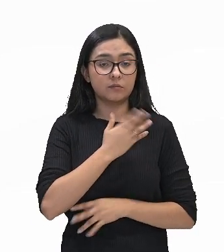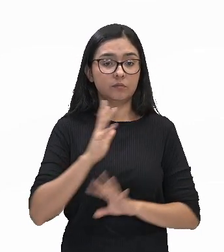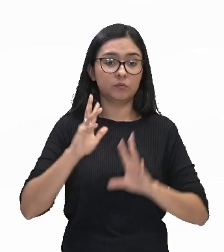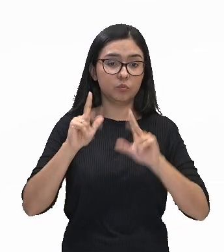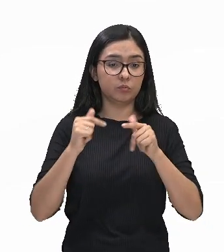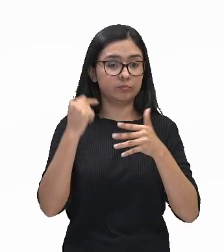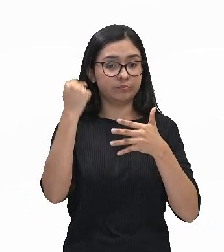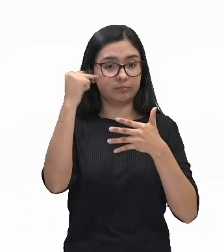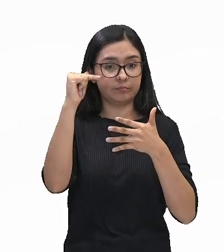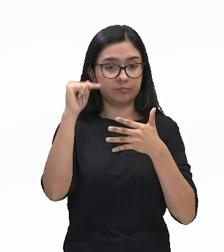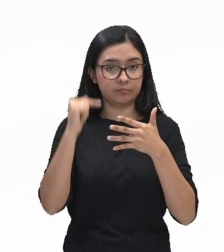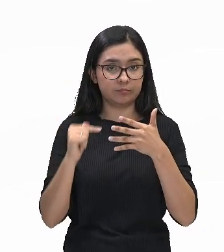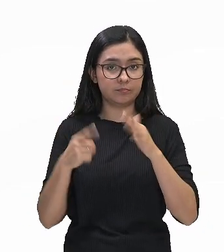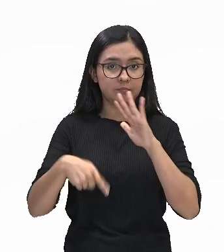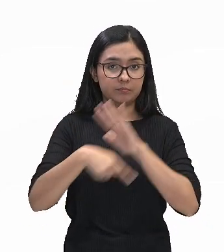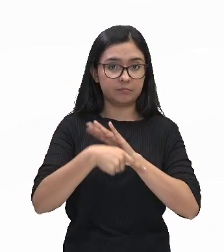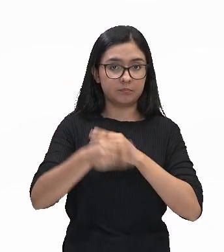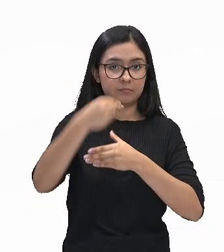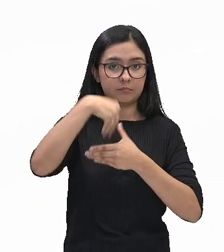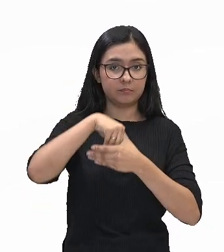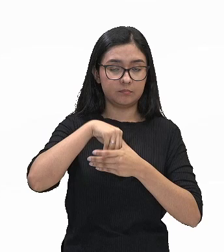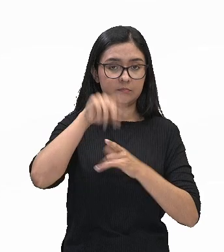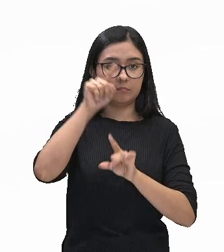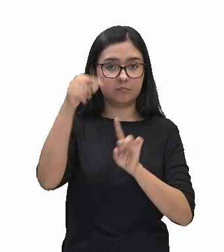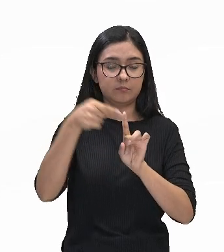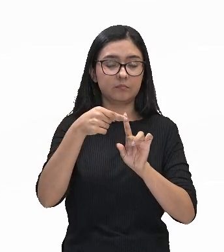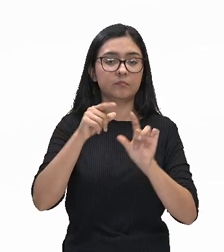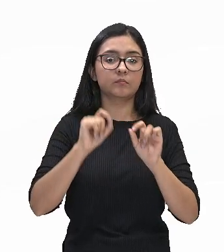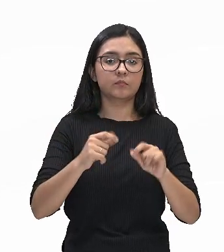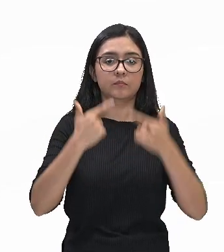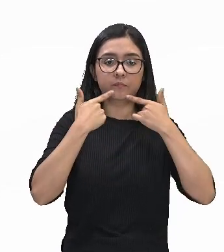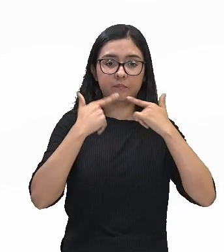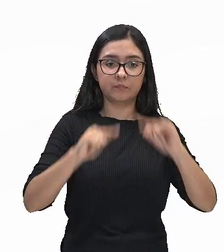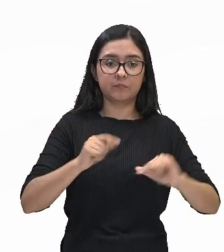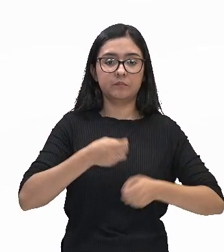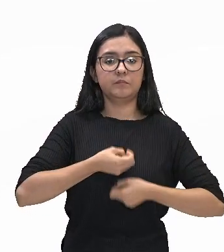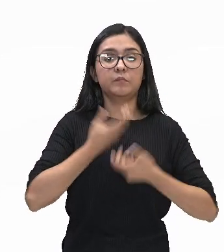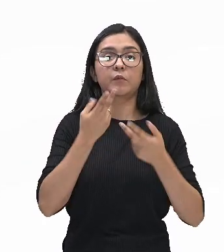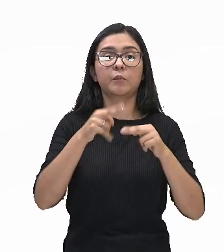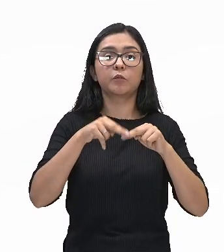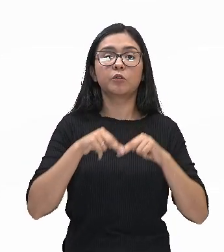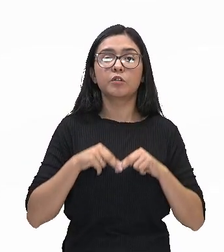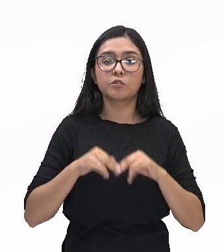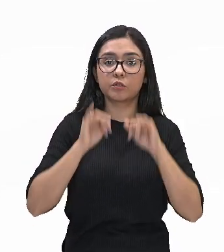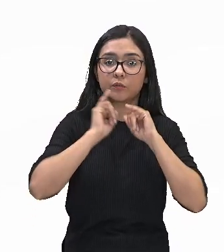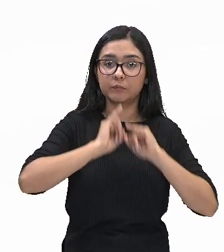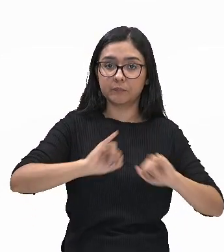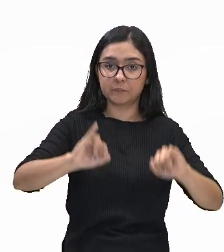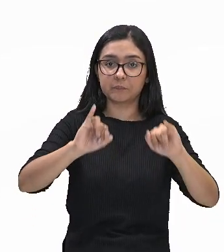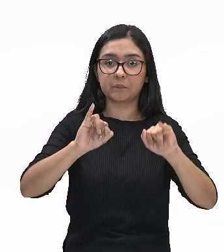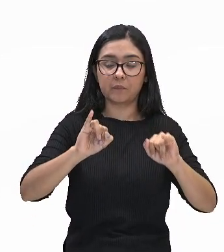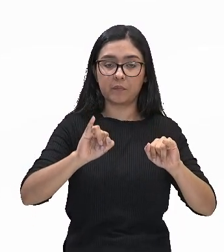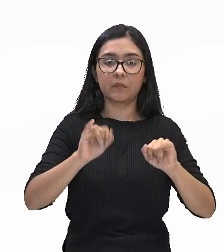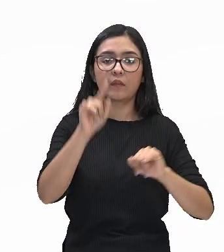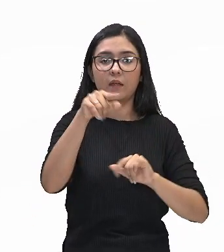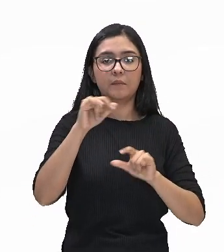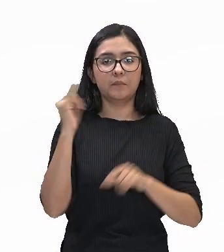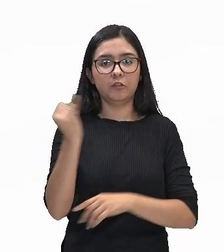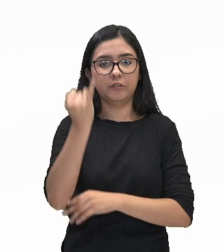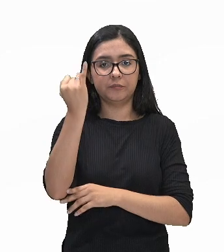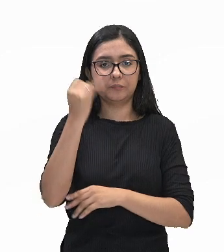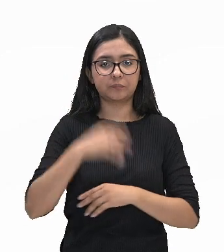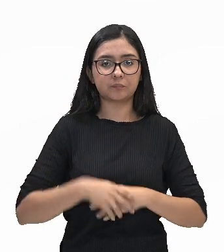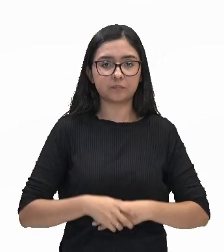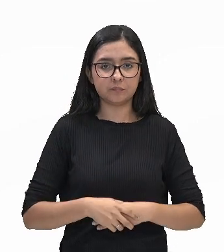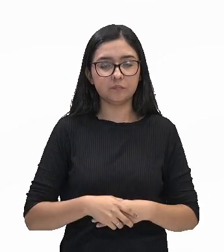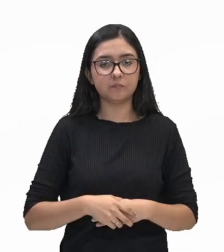isso está dentro dessa mensagem. Por isso que a mensagem que se transmite na função poética é que é importante,